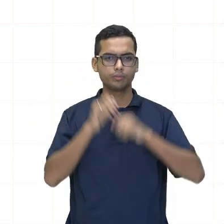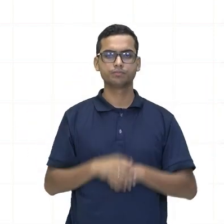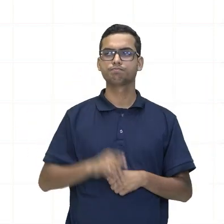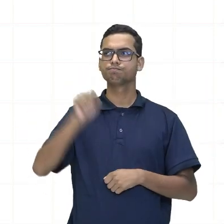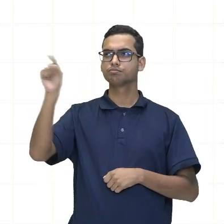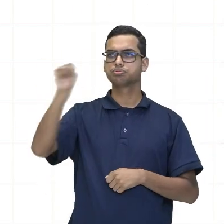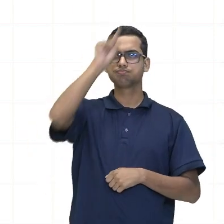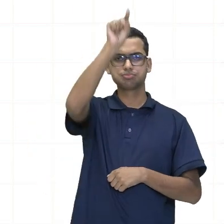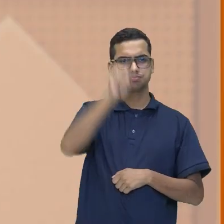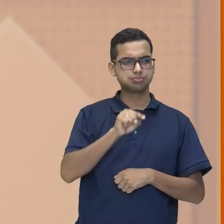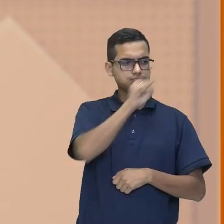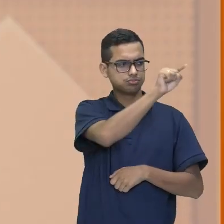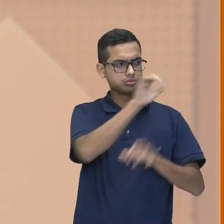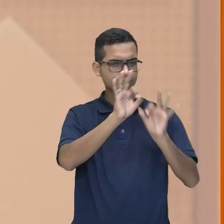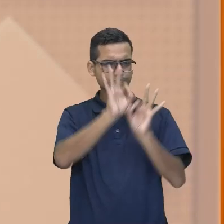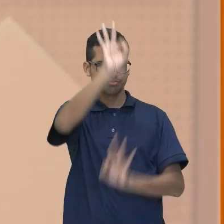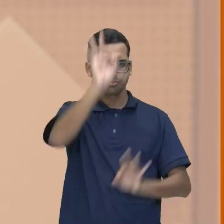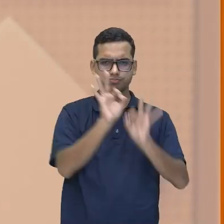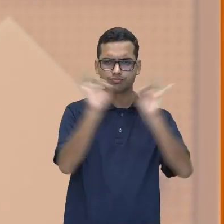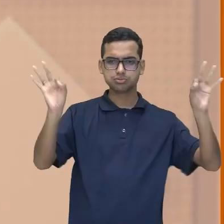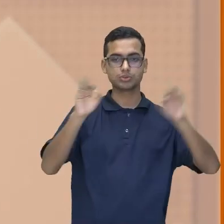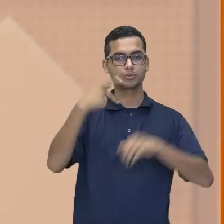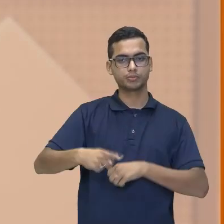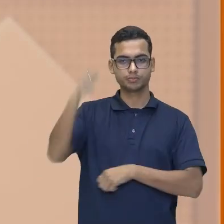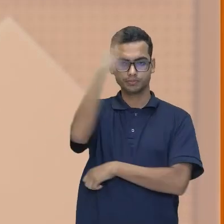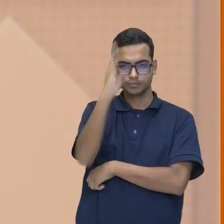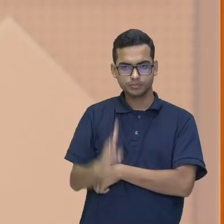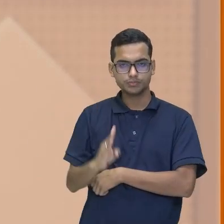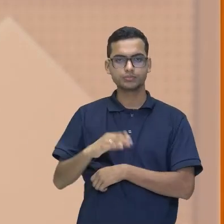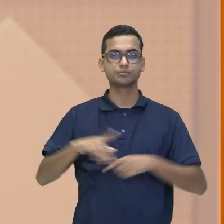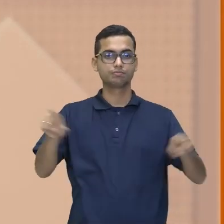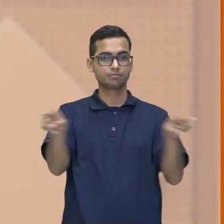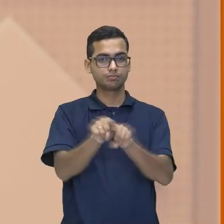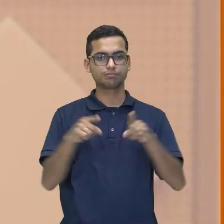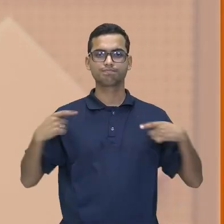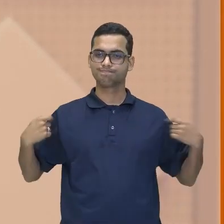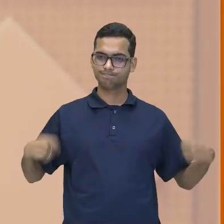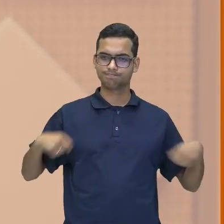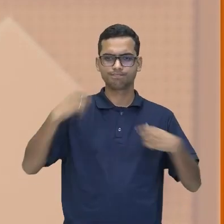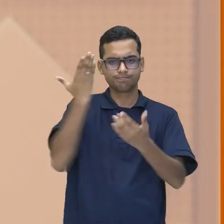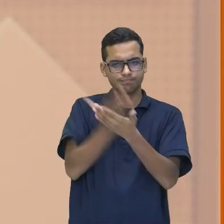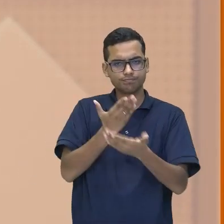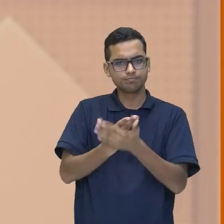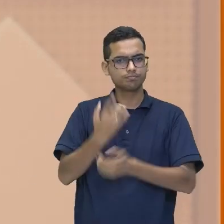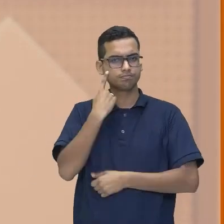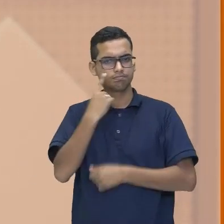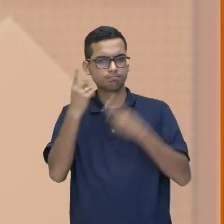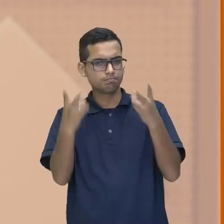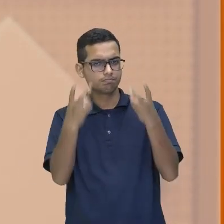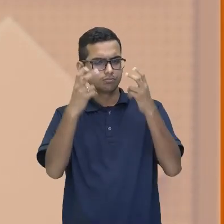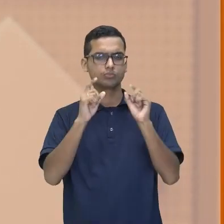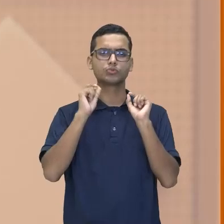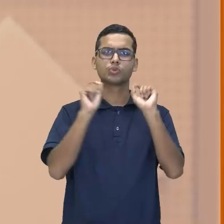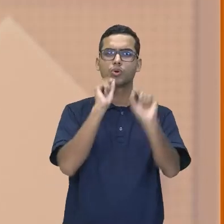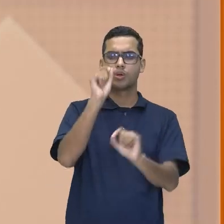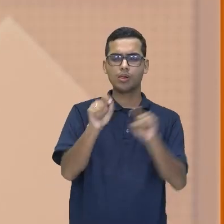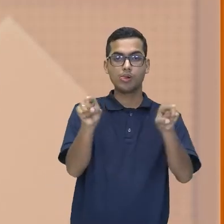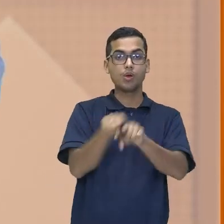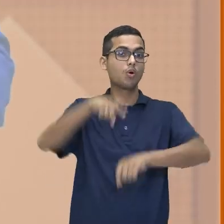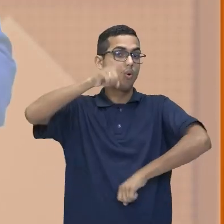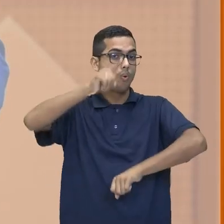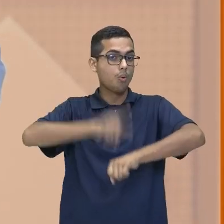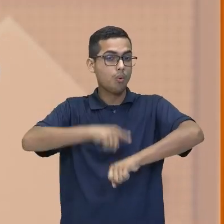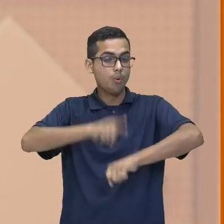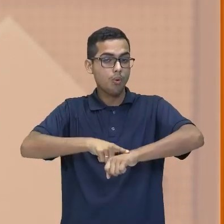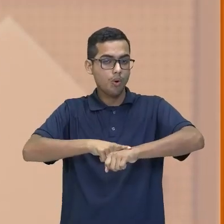do território brasileiro. E aí, a gente precisa também identificar os fusos horários